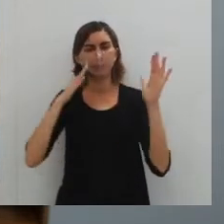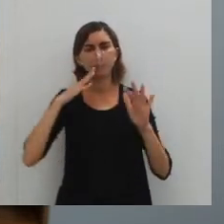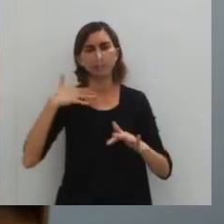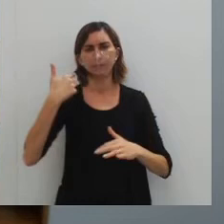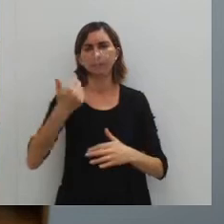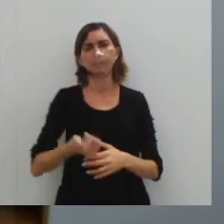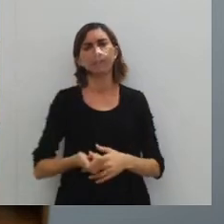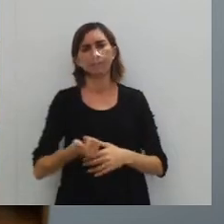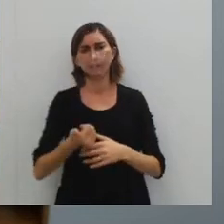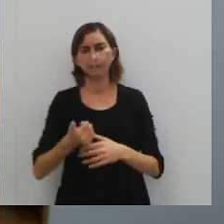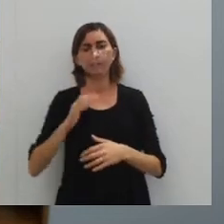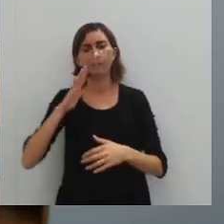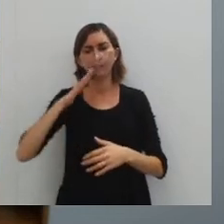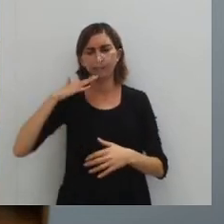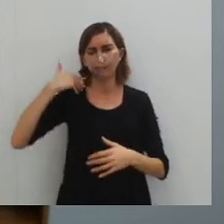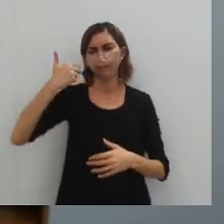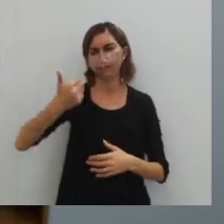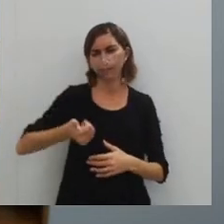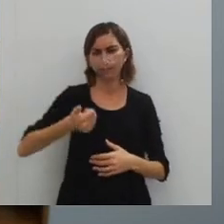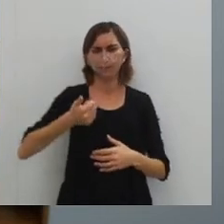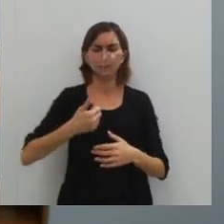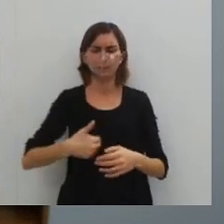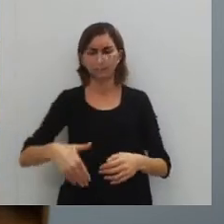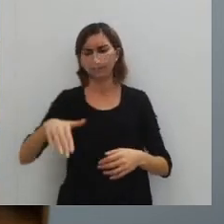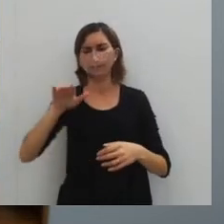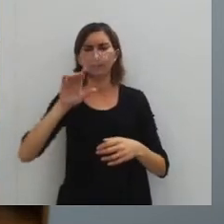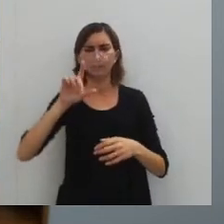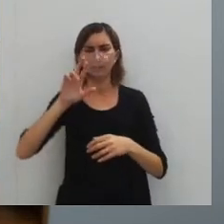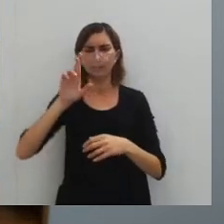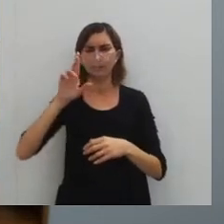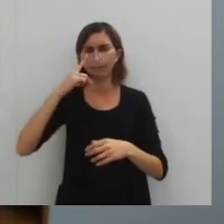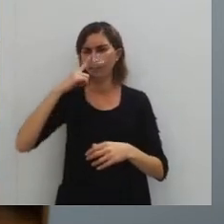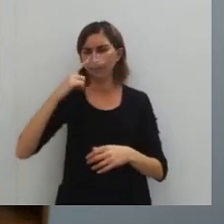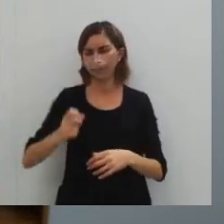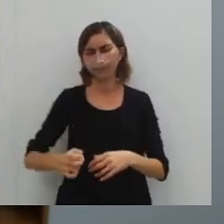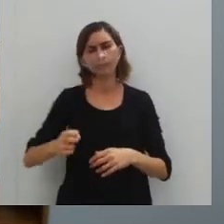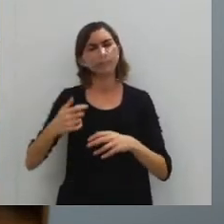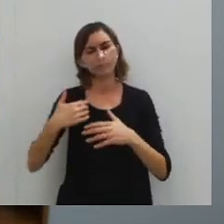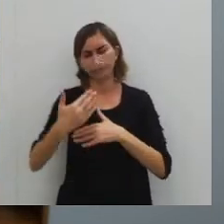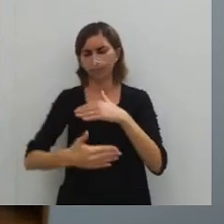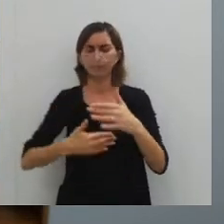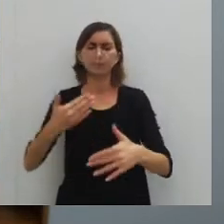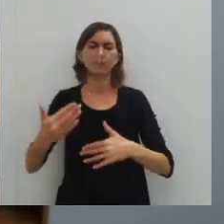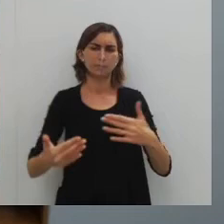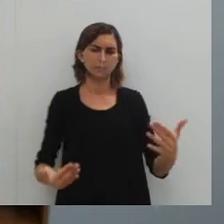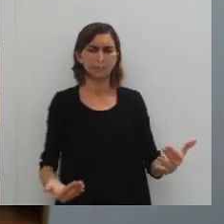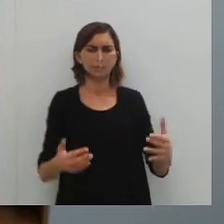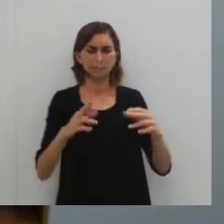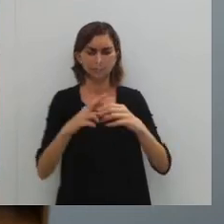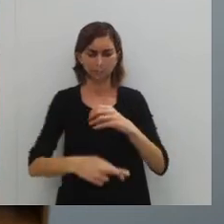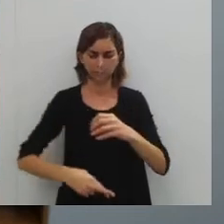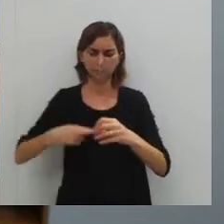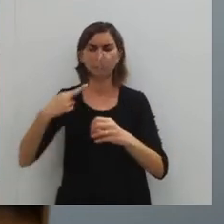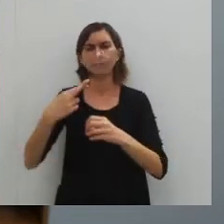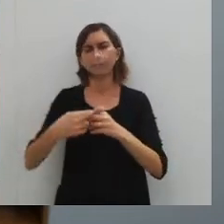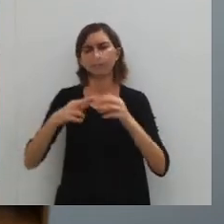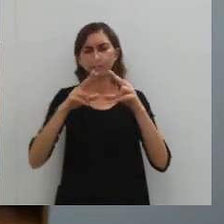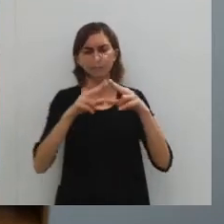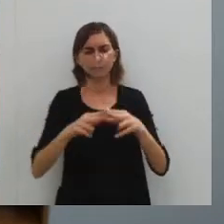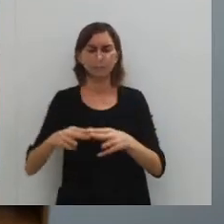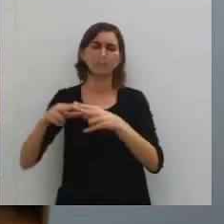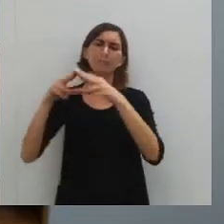Então a melhor maneira de lidar com o lixo urbano seria através do processo de reciclagem,